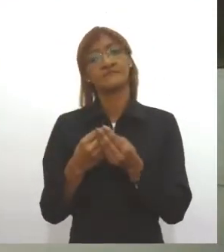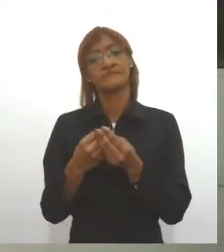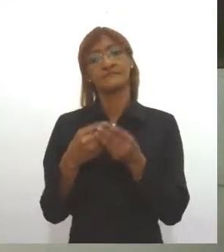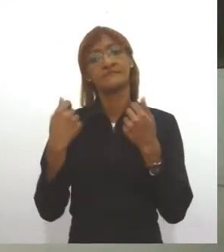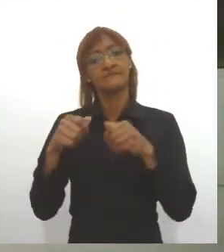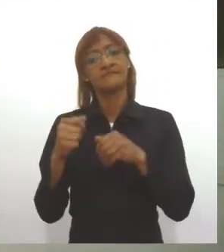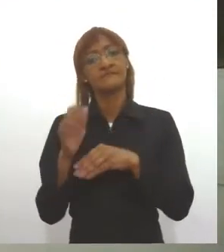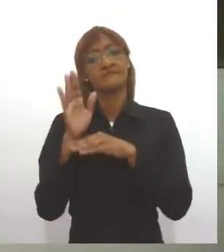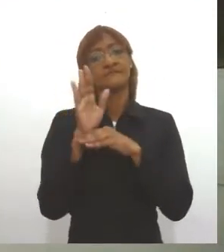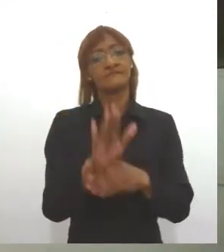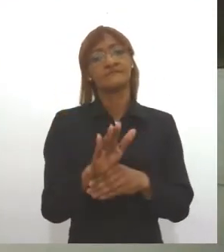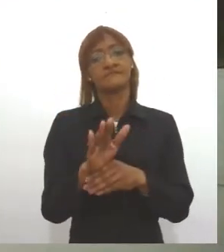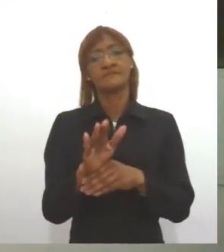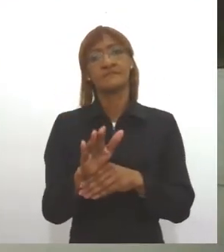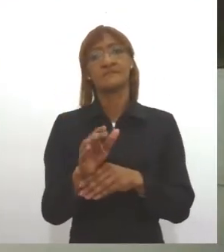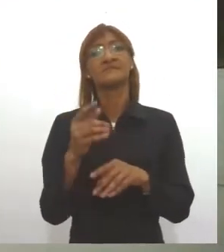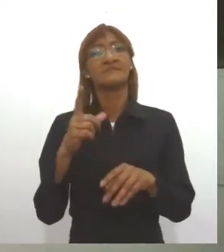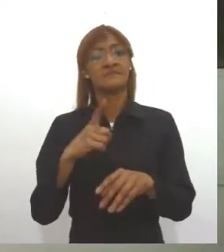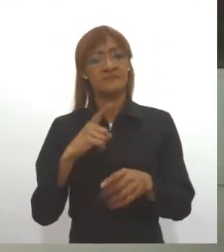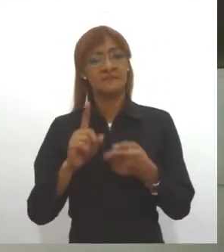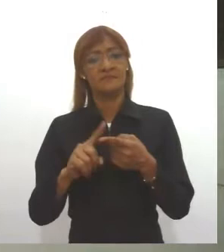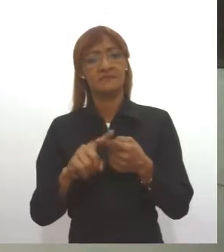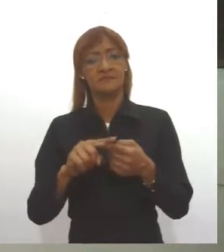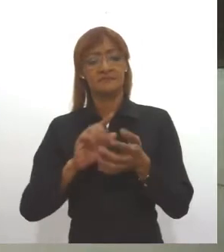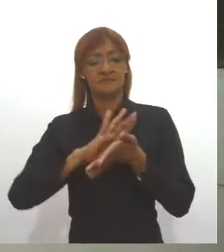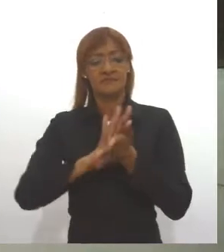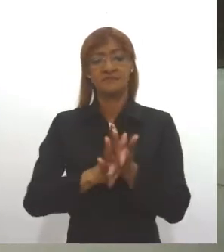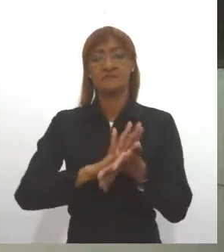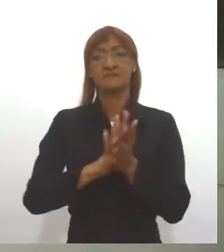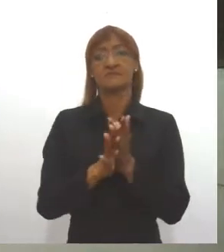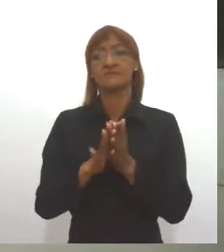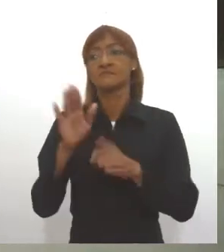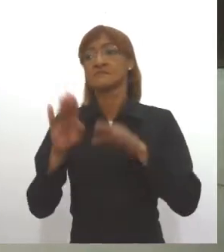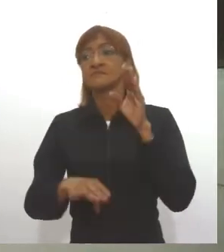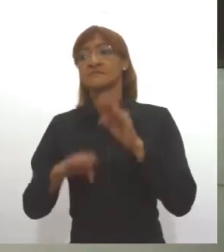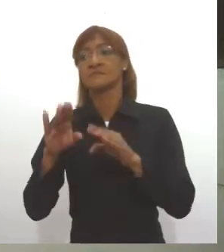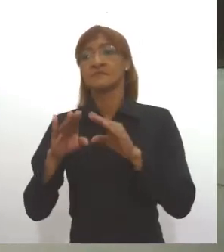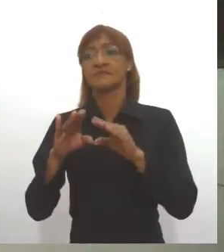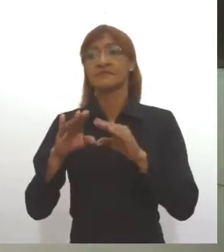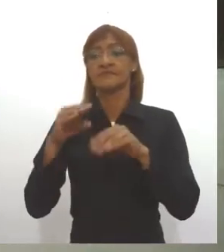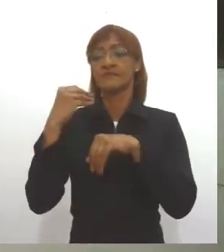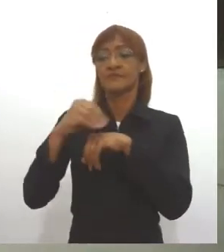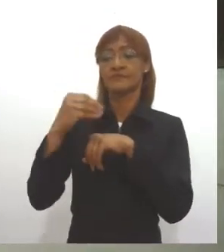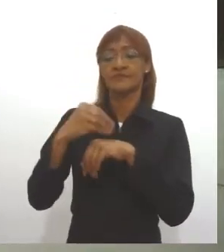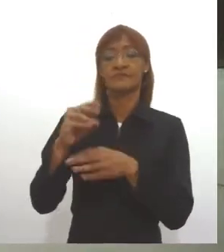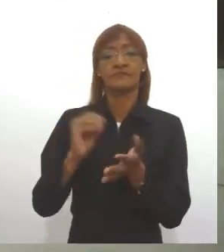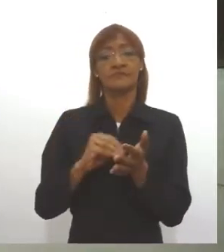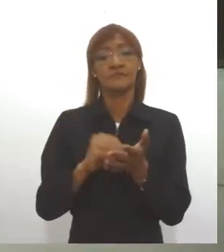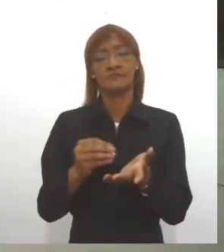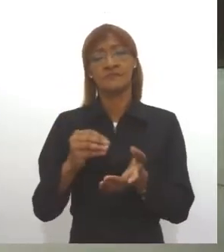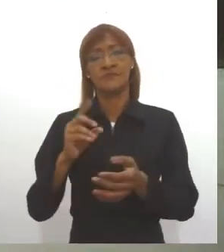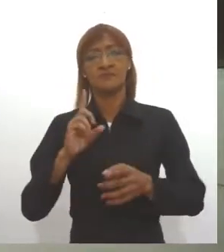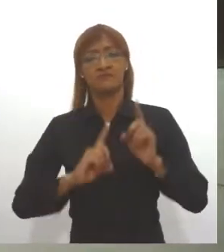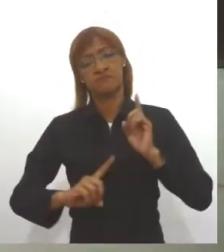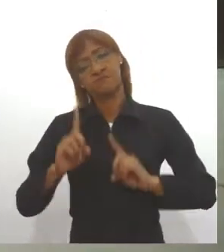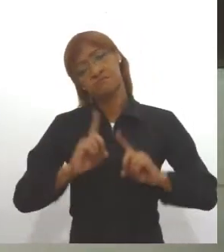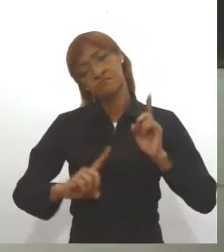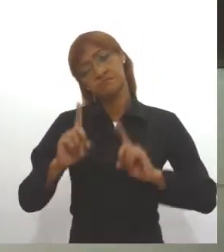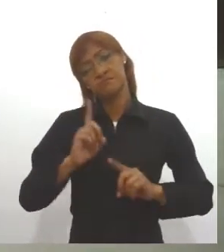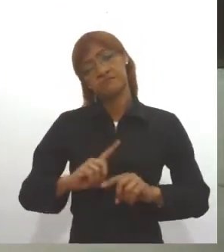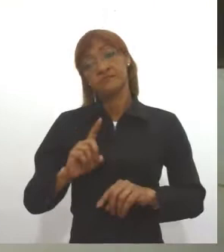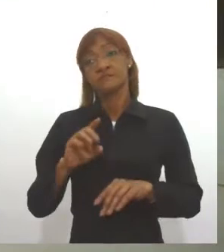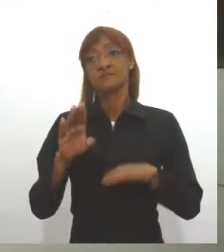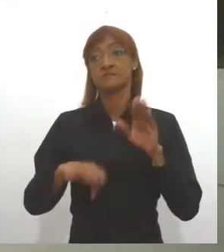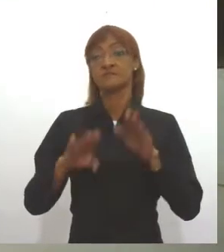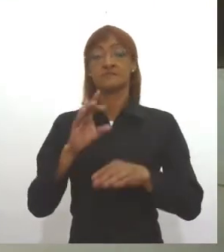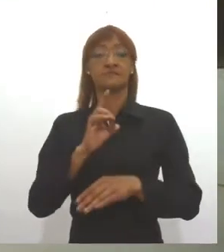Principalmente pela questão do preconceito, também a falta de informação. E muitas vezes a pessoa que está passando por uma dificuldade, uma depressão, um problema como esse, tem medo, né,